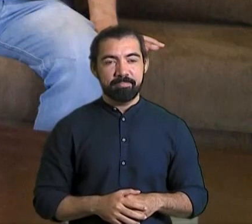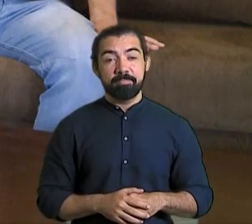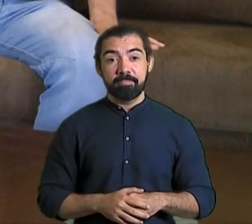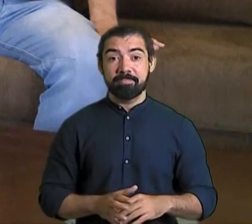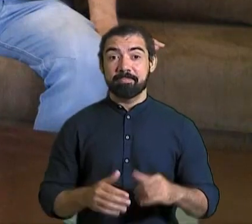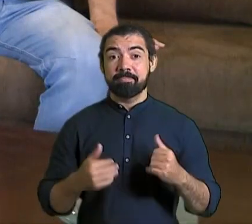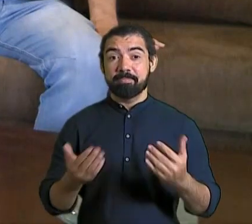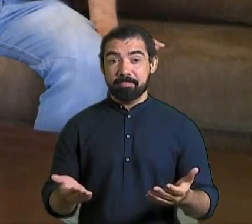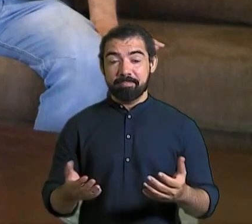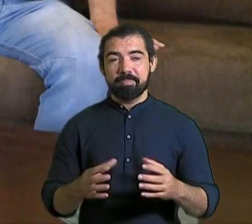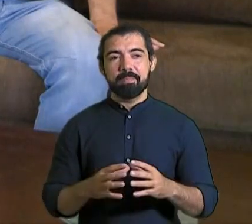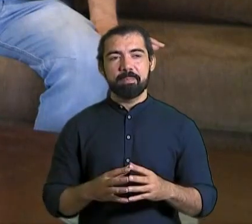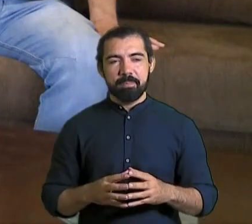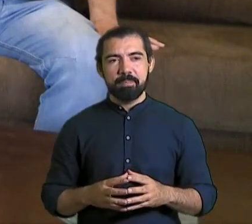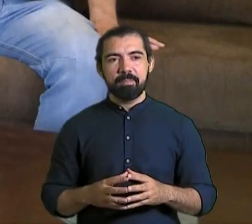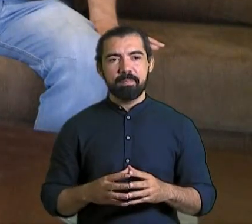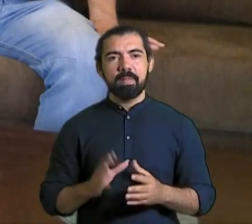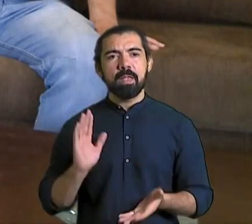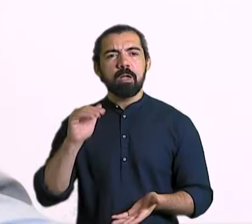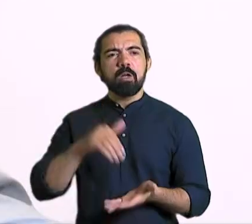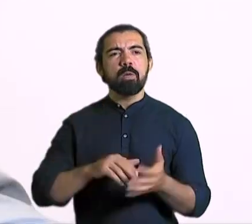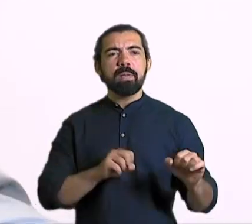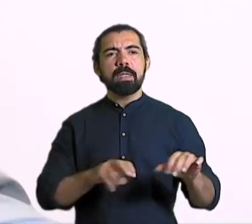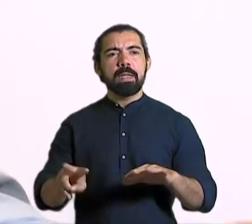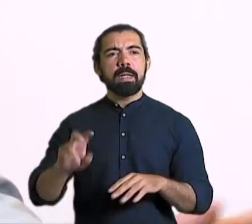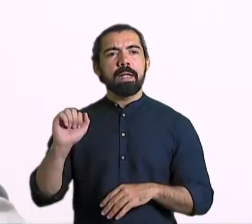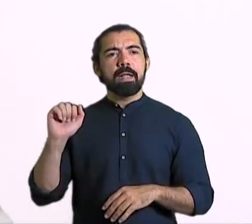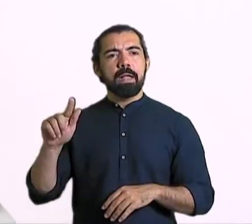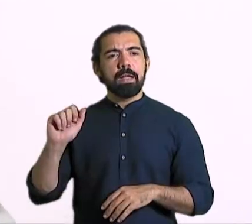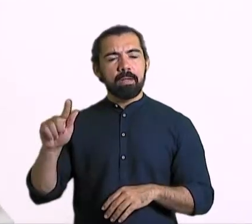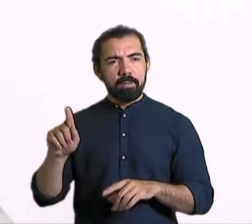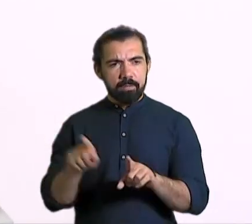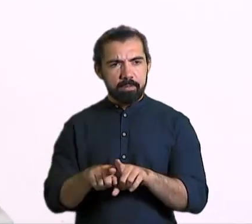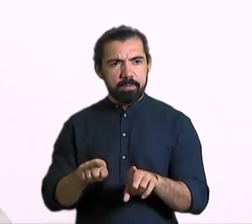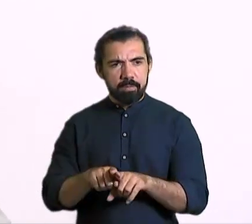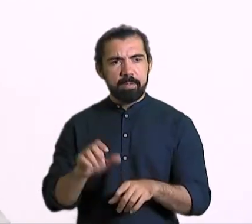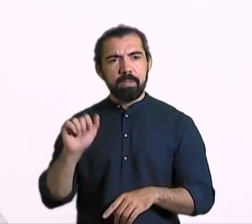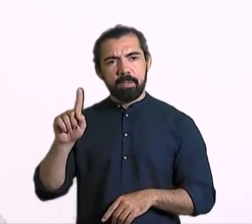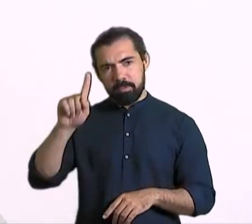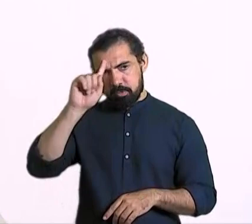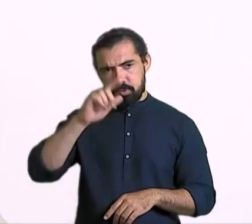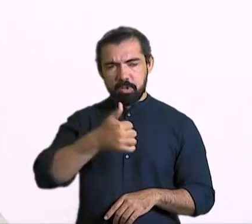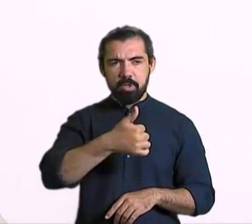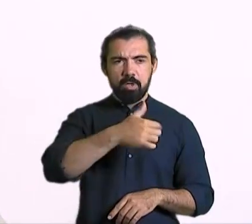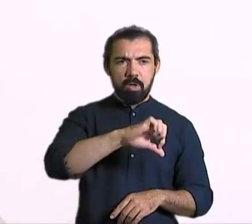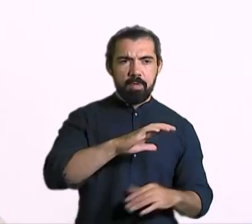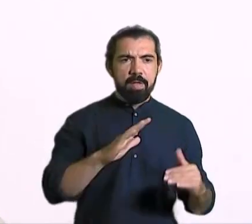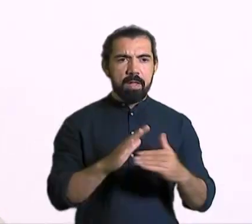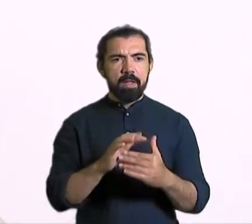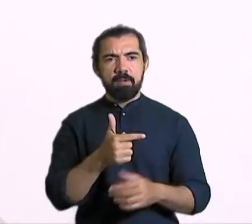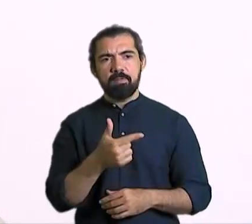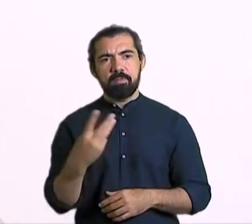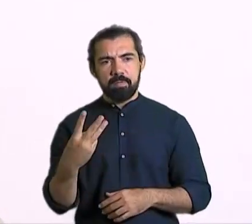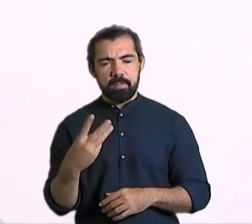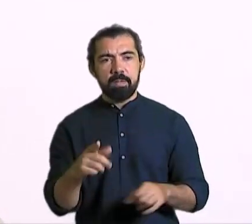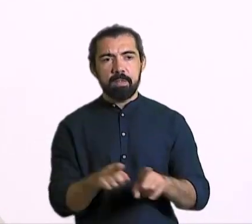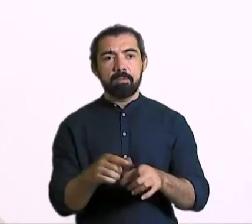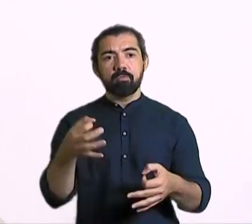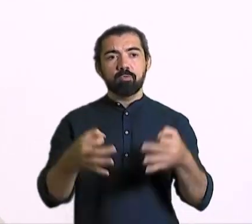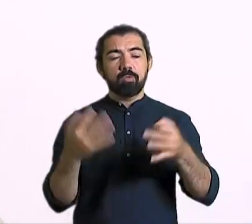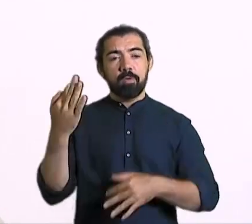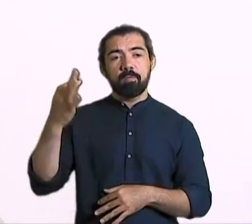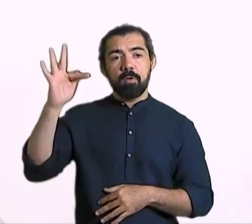Inclusive, na última semana de agosto, né, passado, de 19 a 23, a Justiça Federal